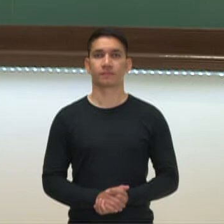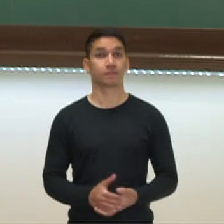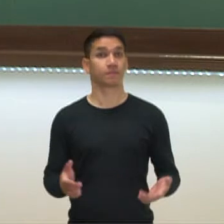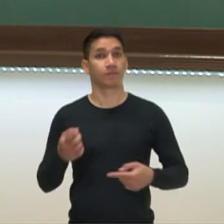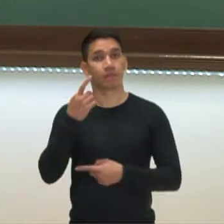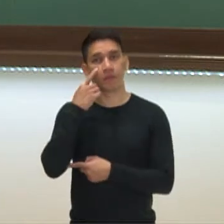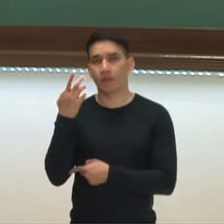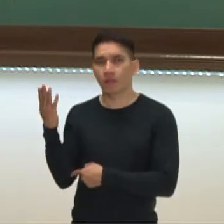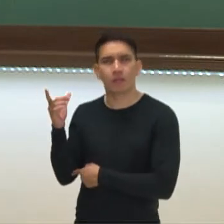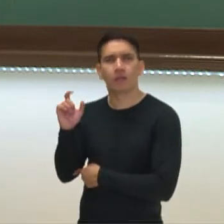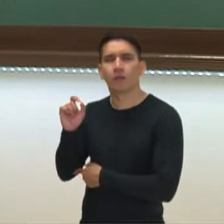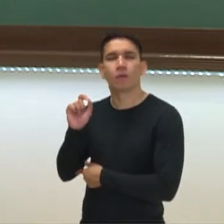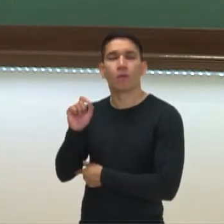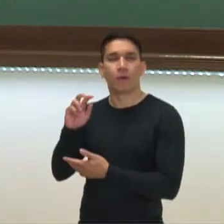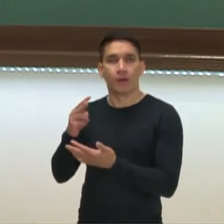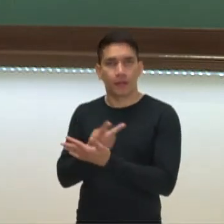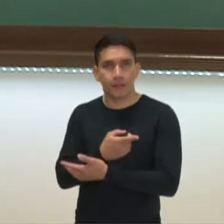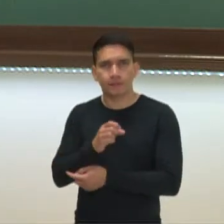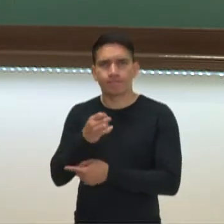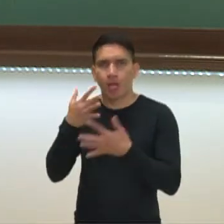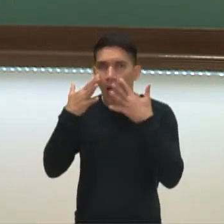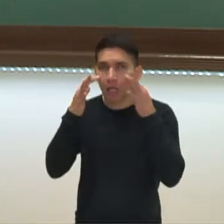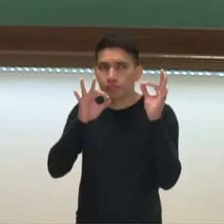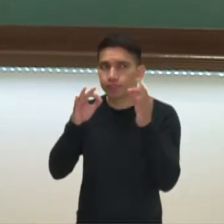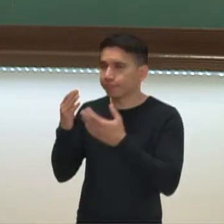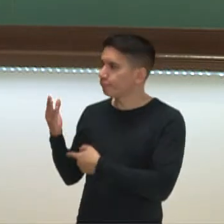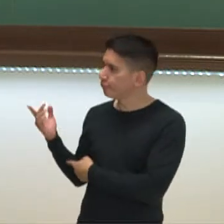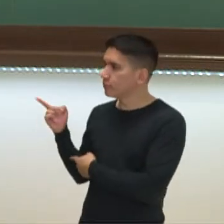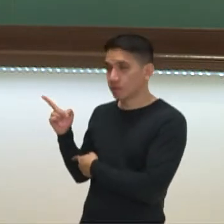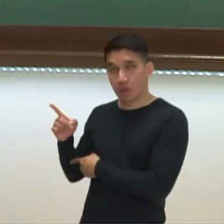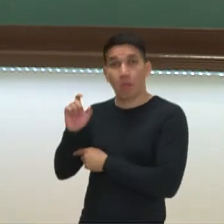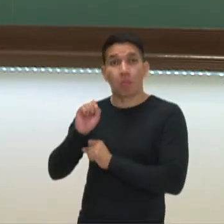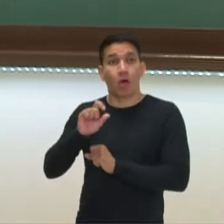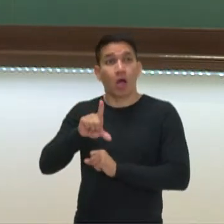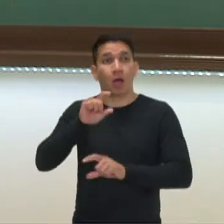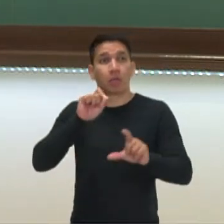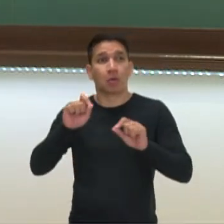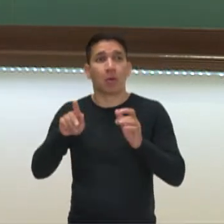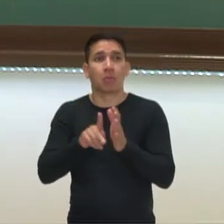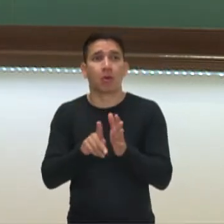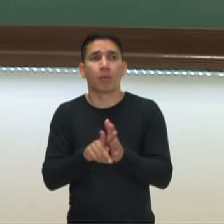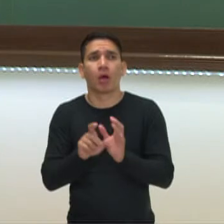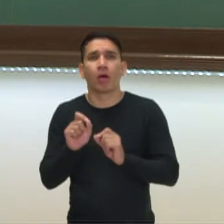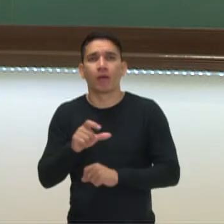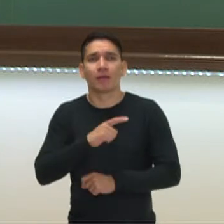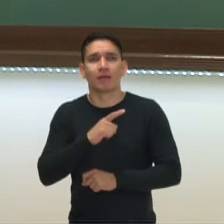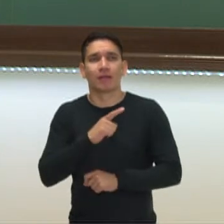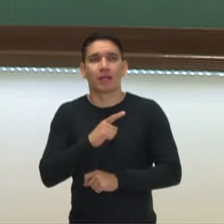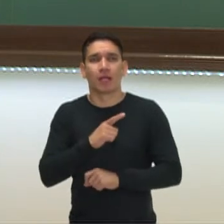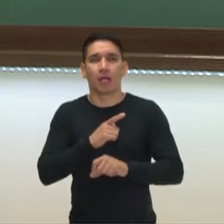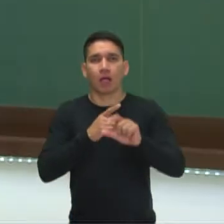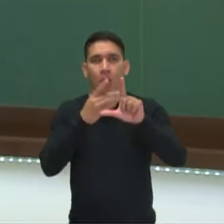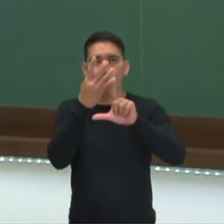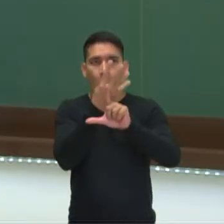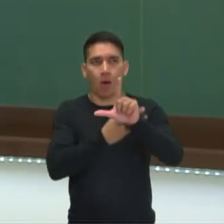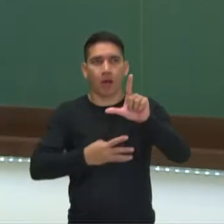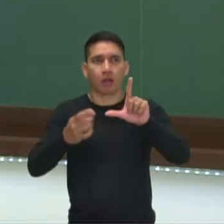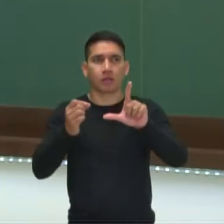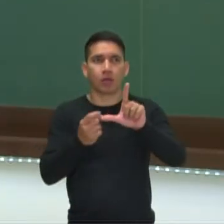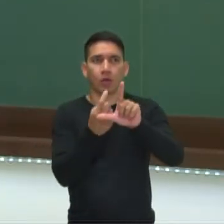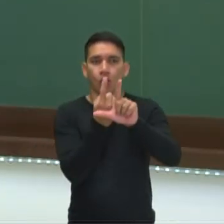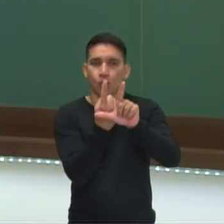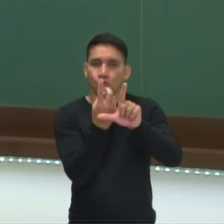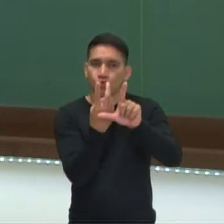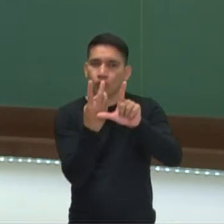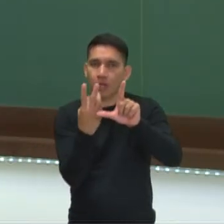Então, olha só, gente. Se você observar aqui, ó, você pode escolher aqui essa coordenada. Se você olhar aqui, tem 4 divisões, ó. 1,